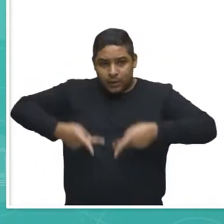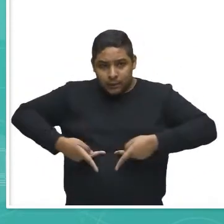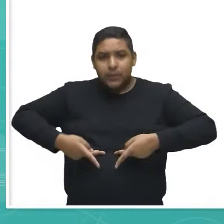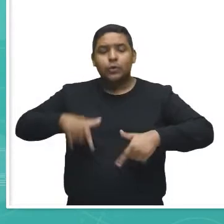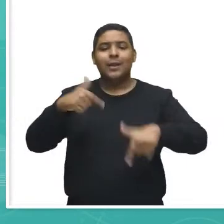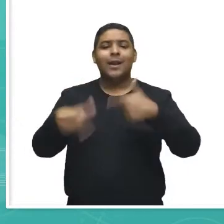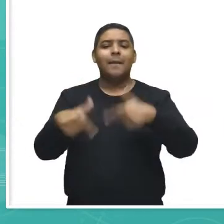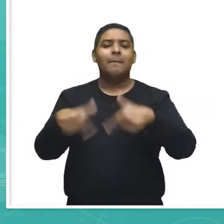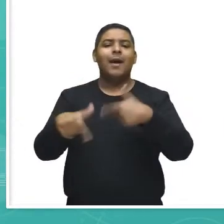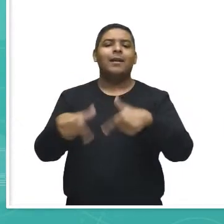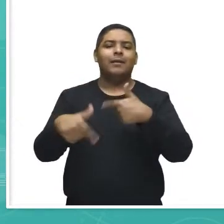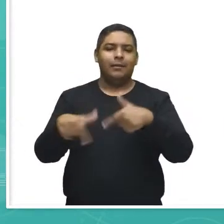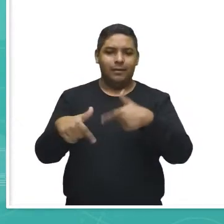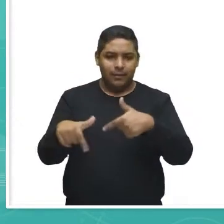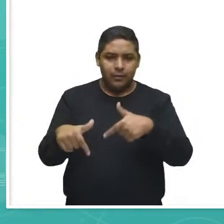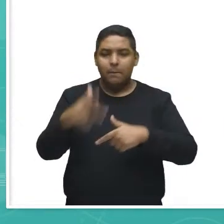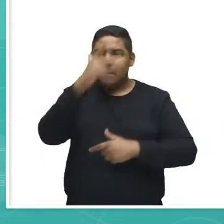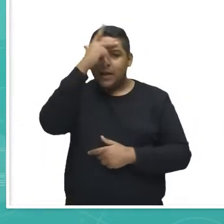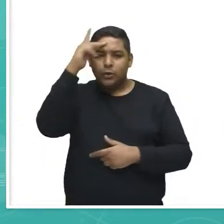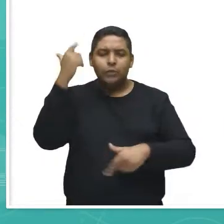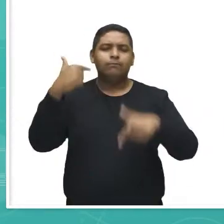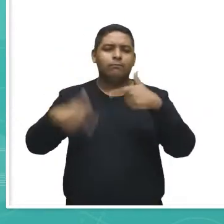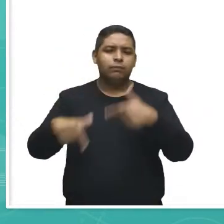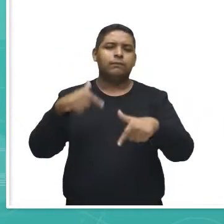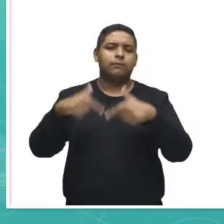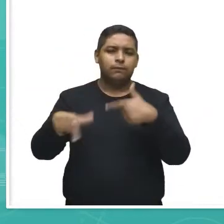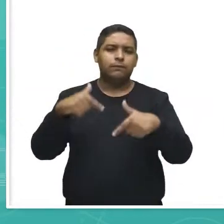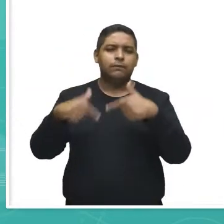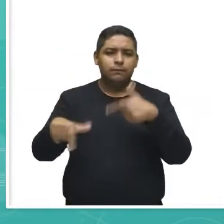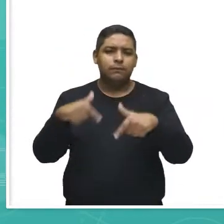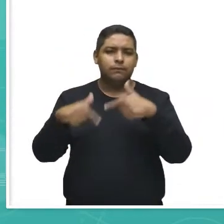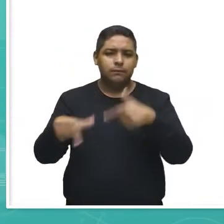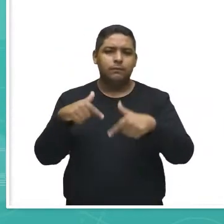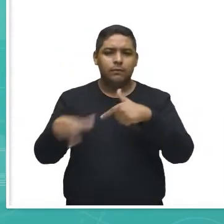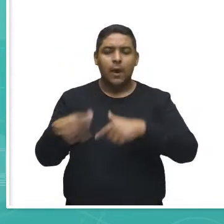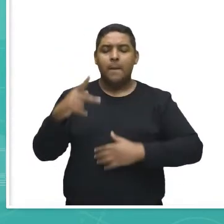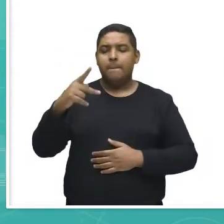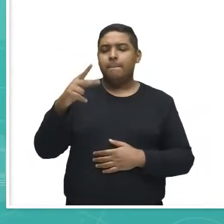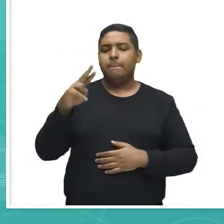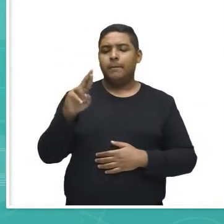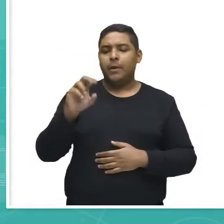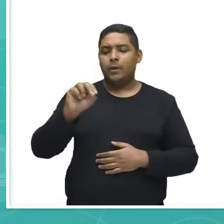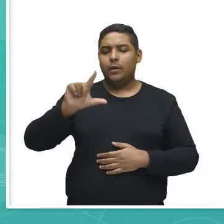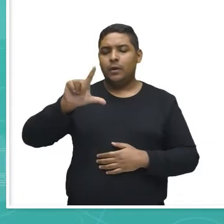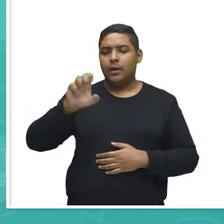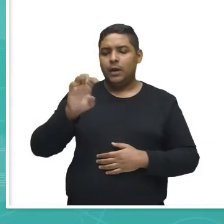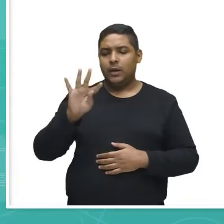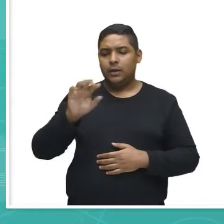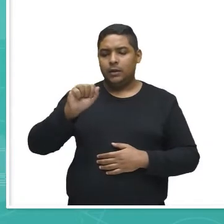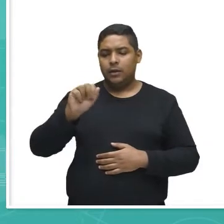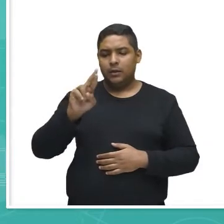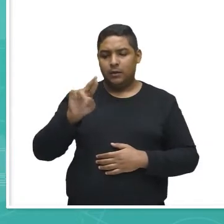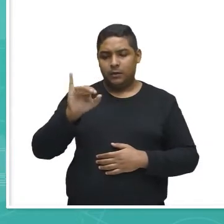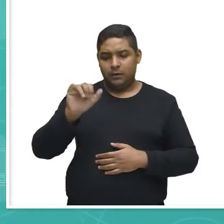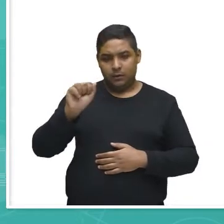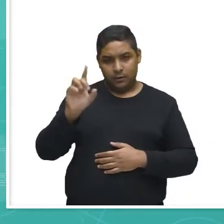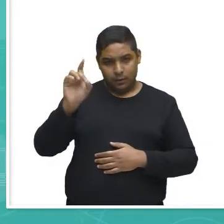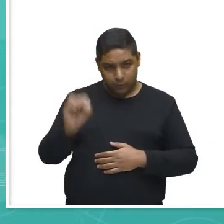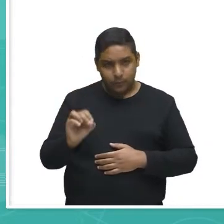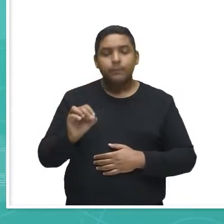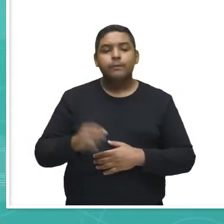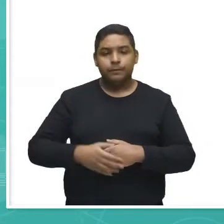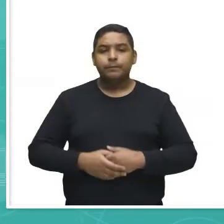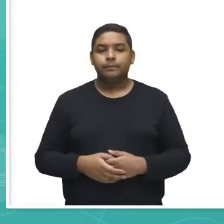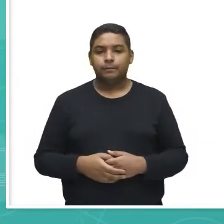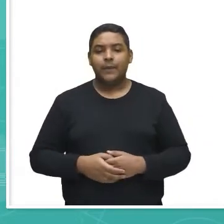proletariado, tá? Então, o proletariado vão ser a maioria, a massa, que vão ser os trabalhadores, tá? Então, a gente observa que não